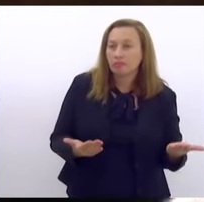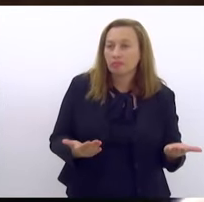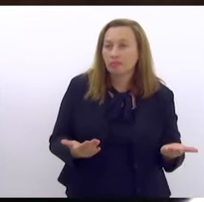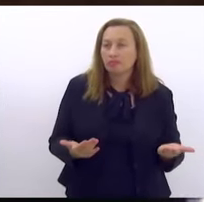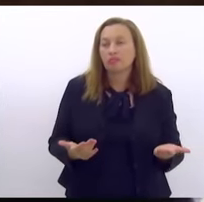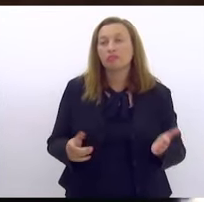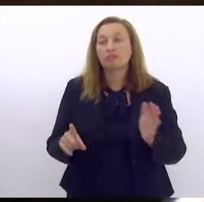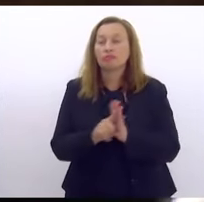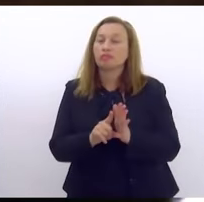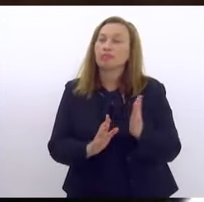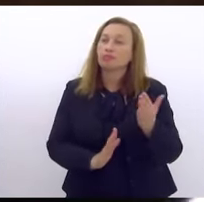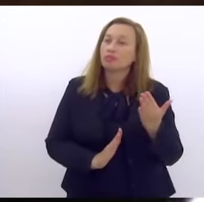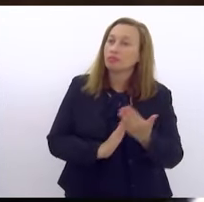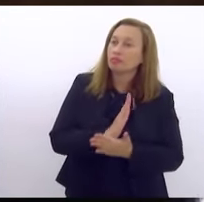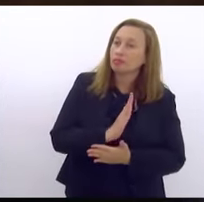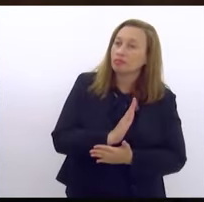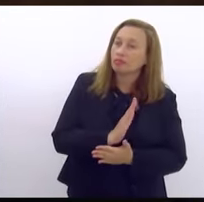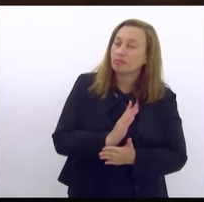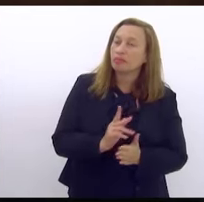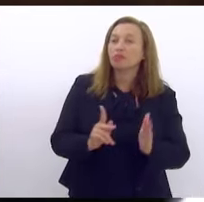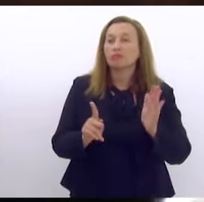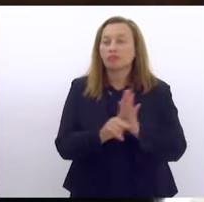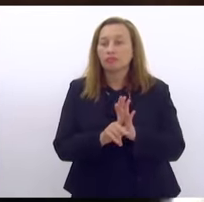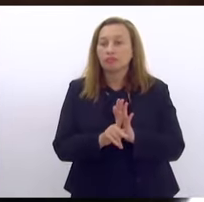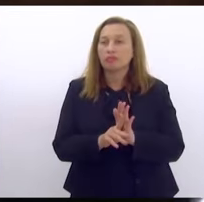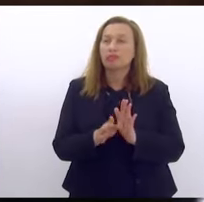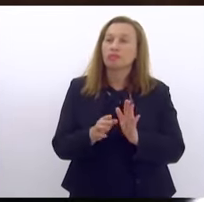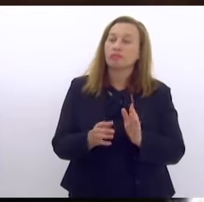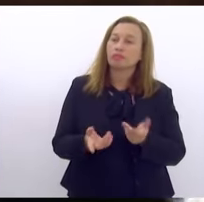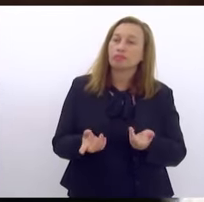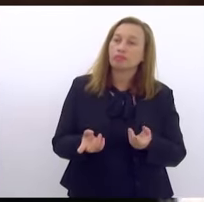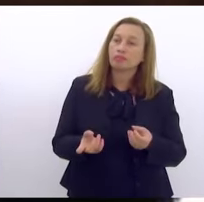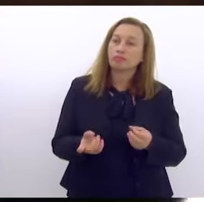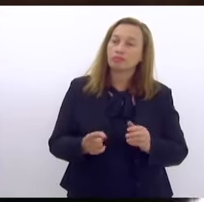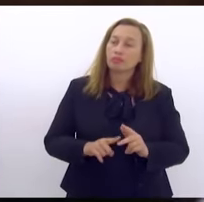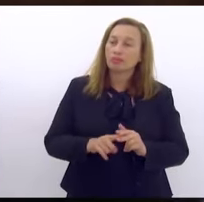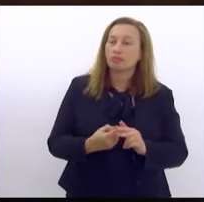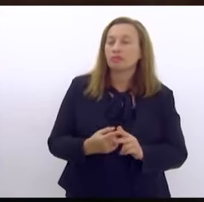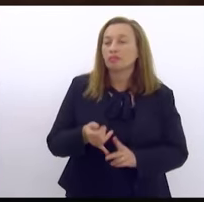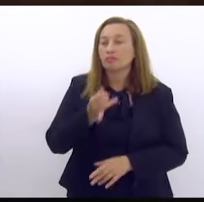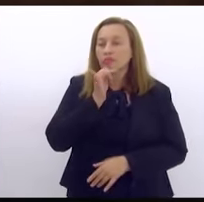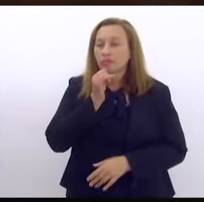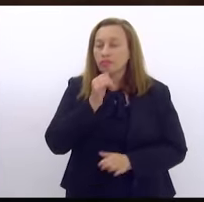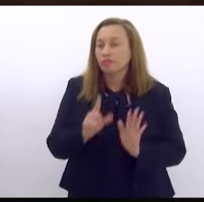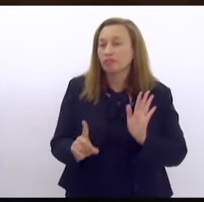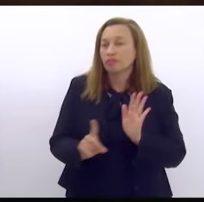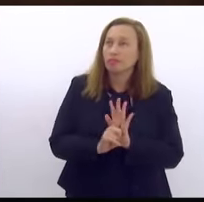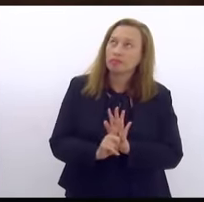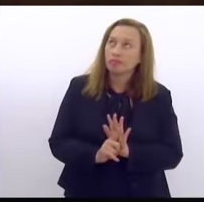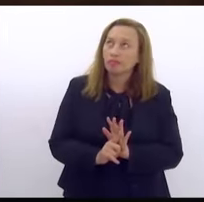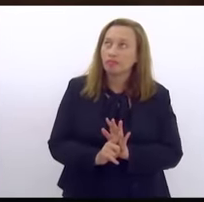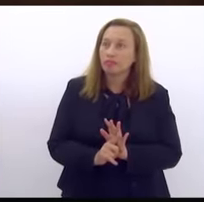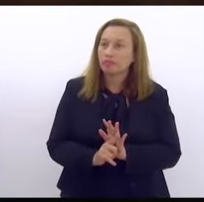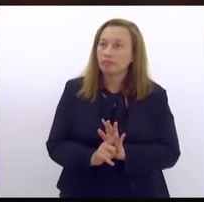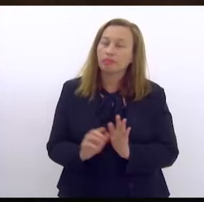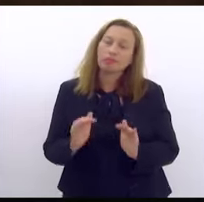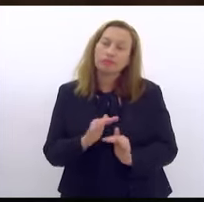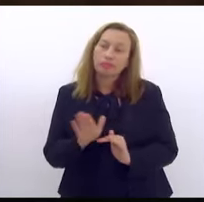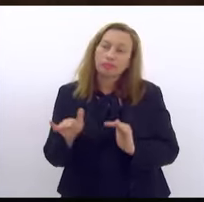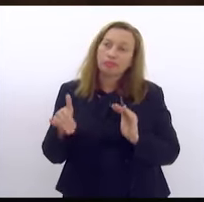leis aprovadas que esse projeto visa revogar, como, por exemplo, uma lei que estabelece que em todo